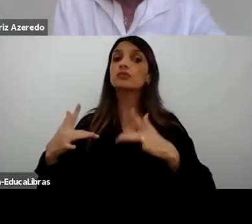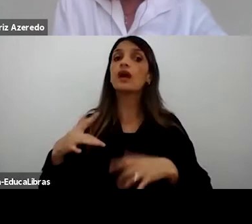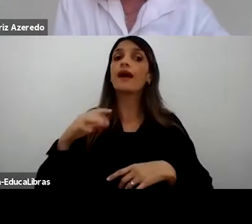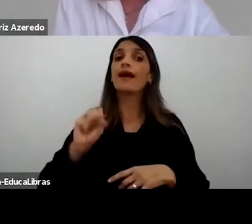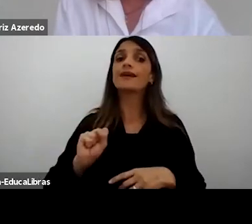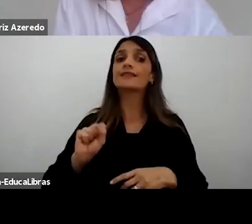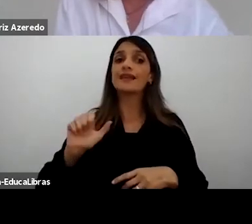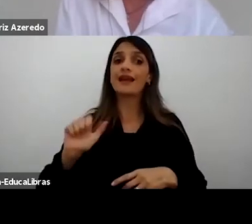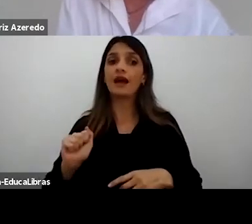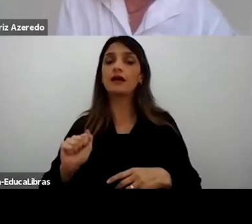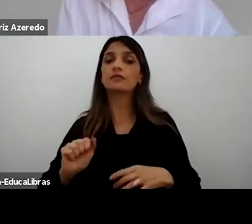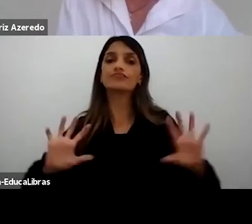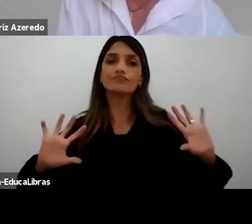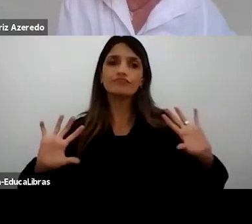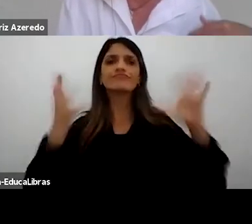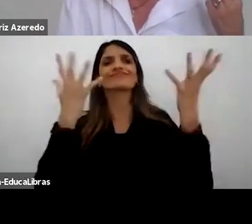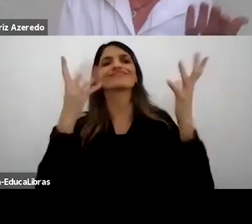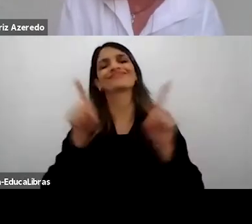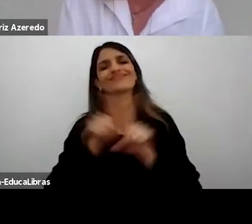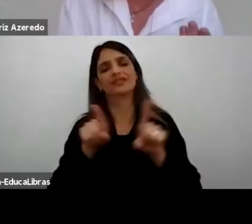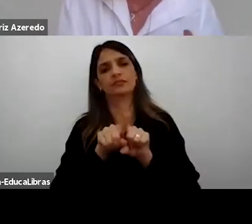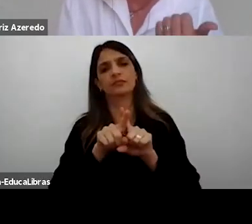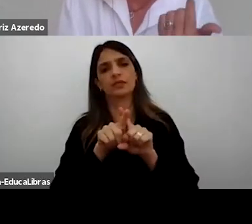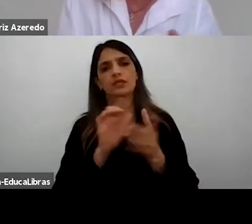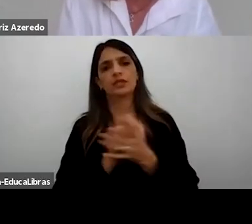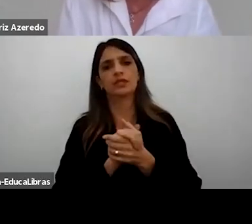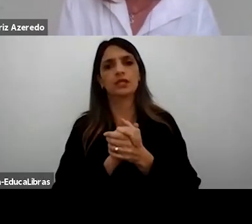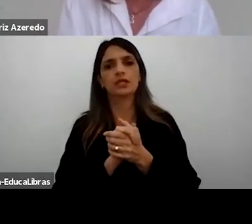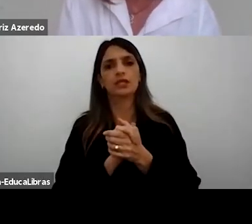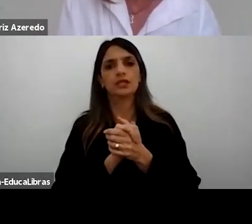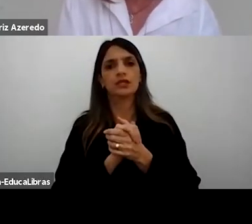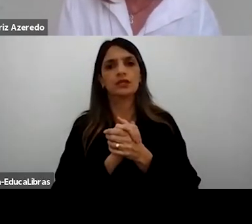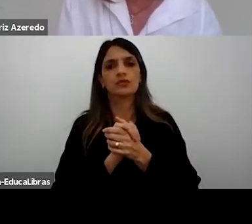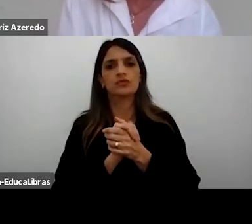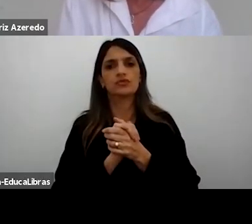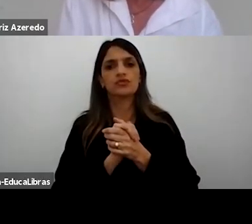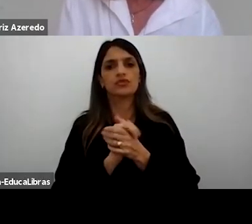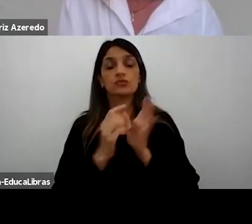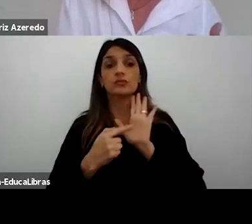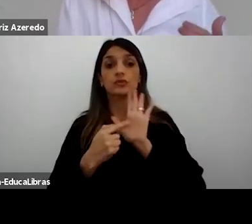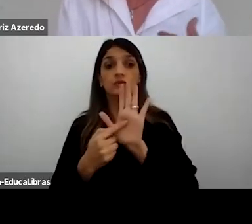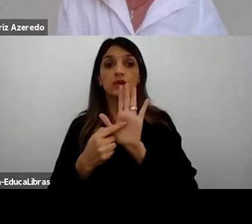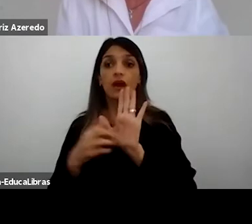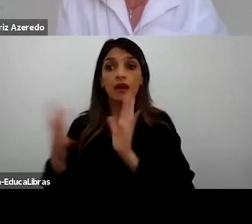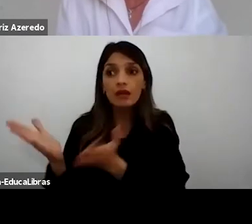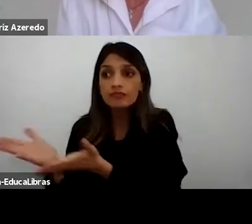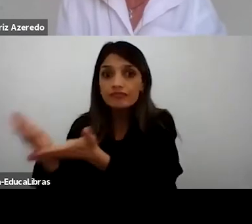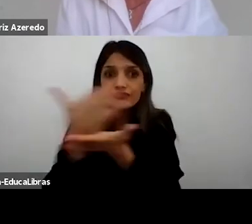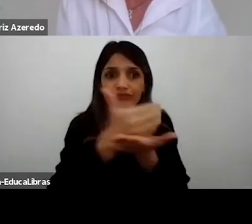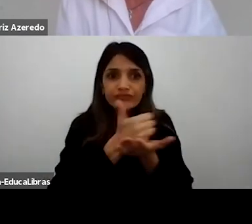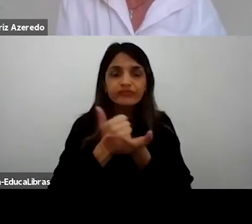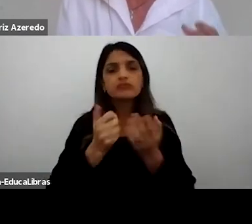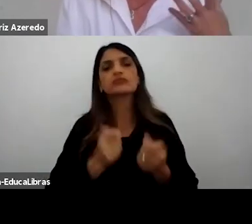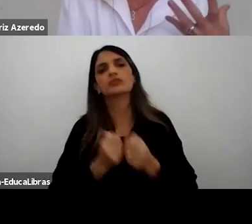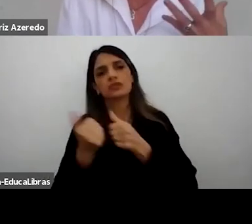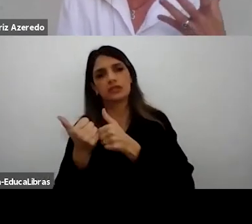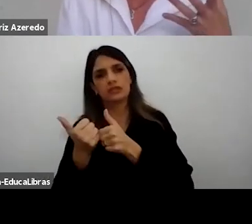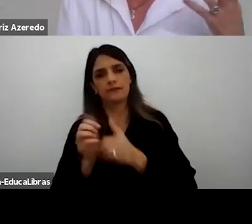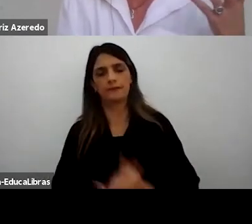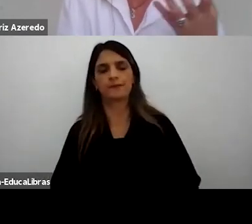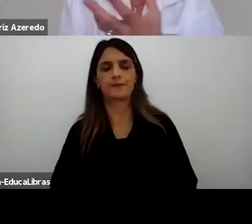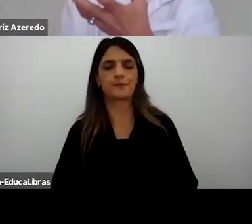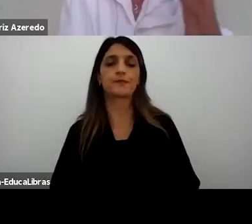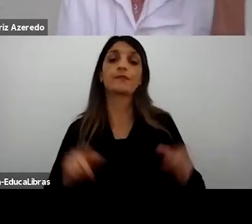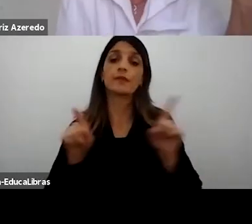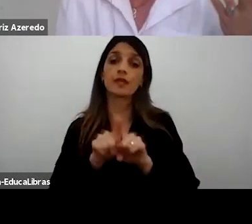né? Do ponto de vista de dar visibilidade e alavancar doações. Né? E aí, Joana, pensando no